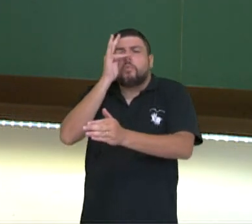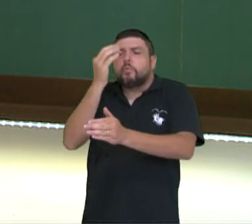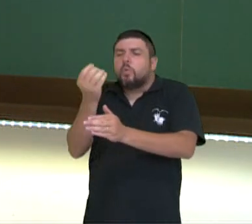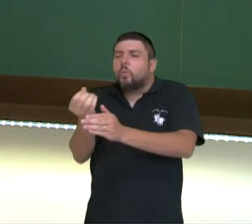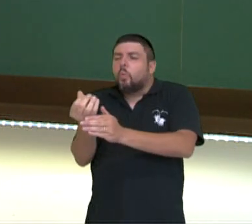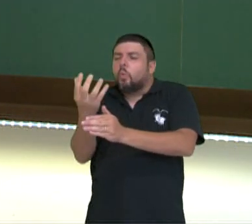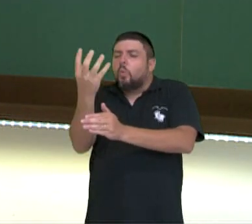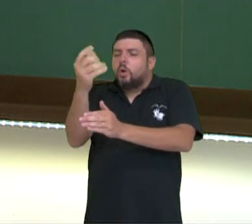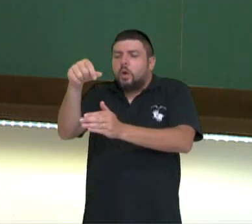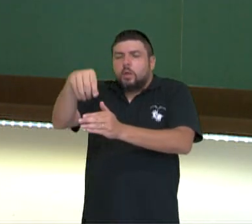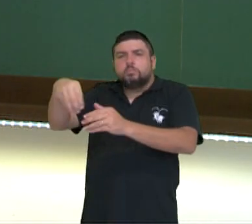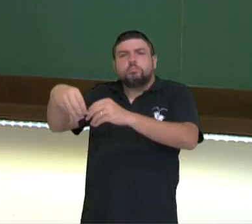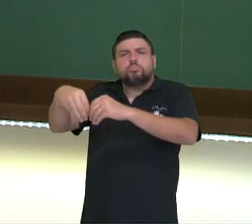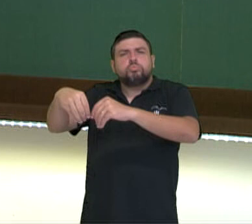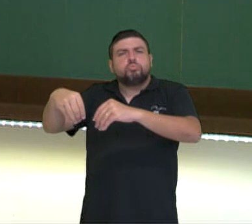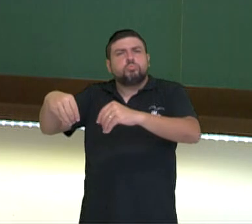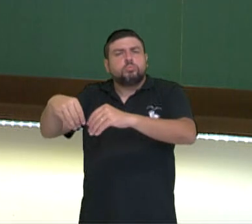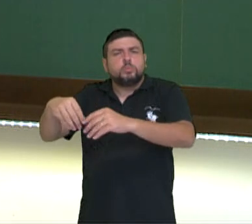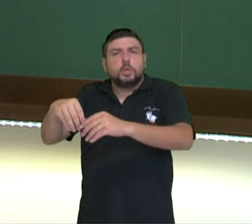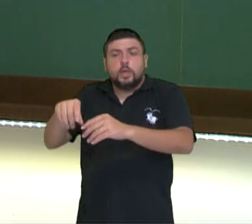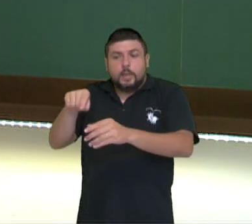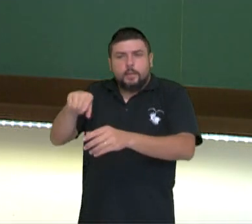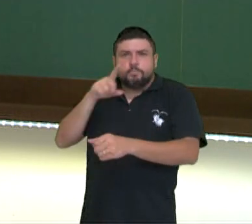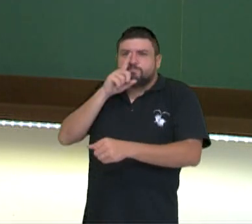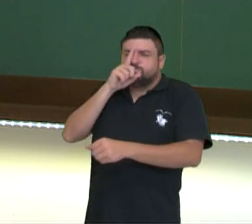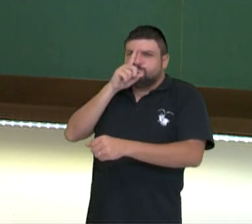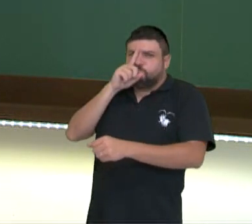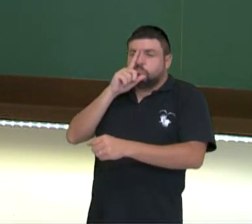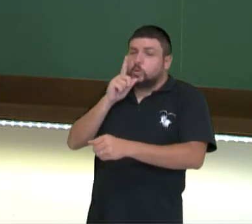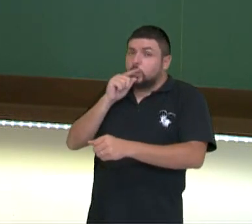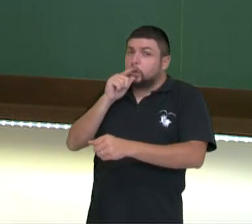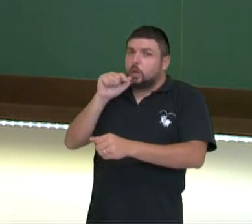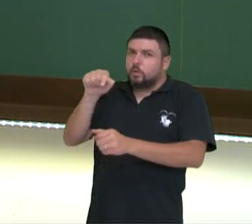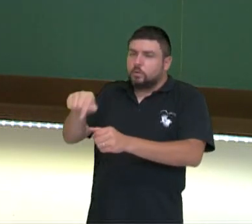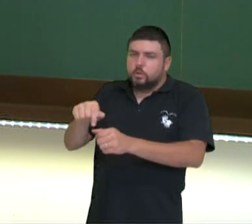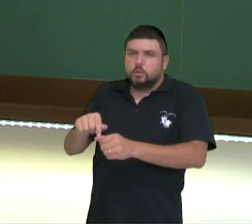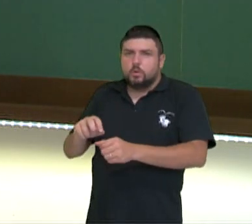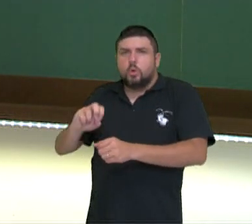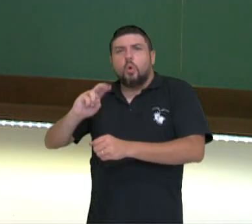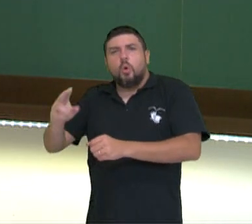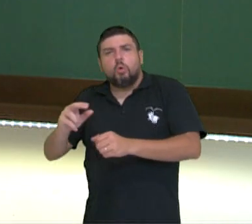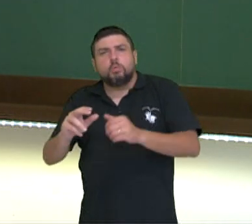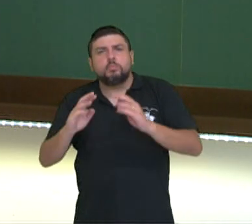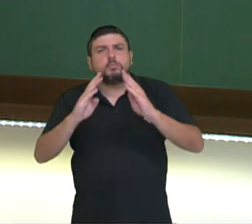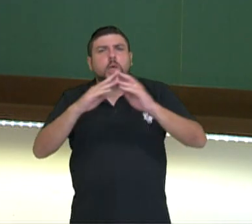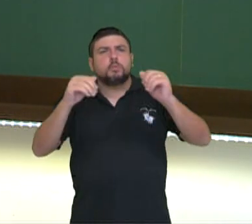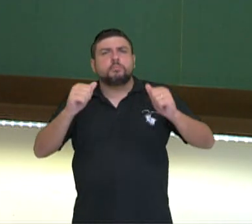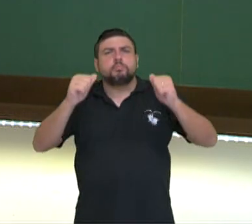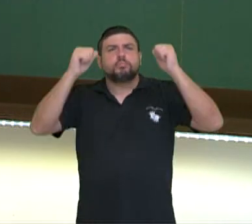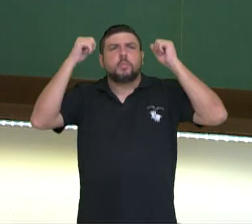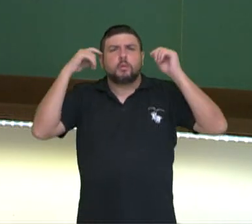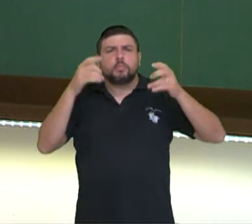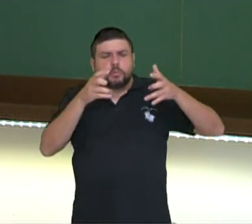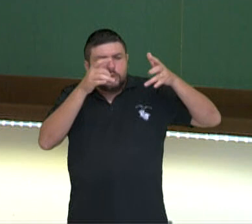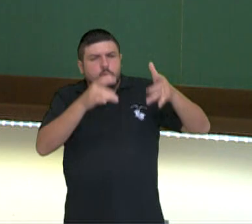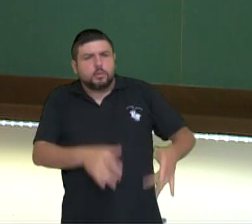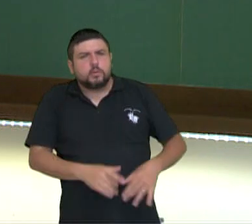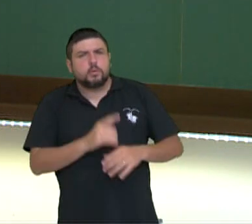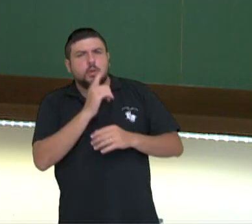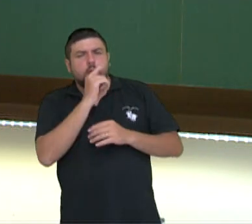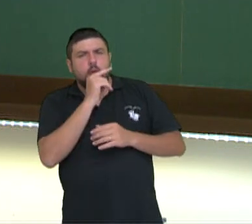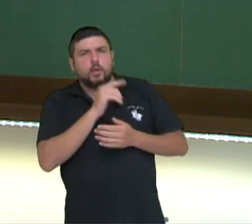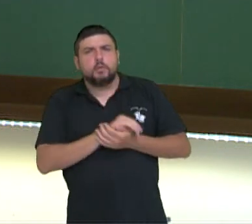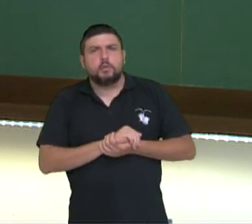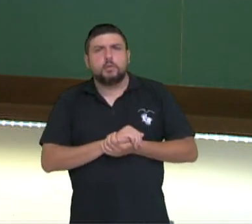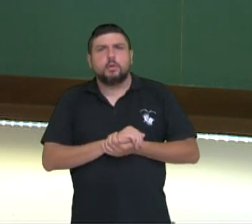ser alguma outra estrutura, um pneu, tá? Que esteja jogado, esteja acumulando água. Tá?